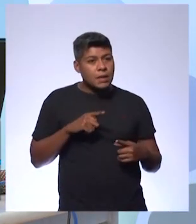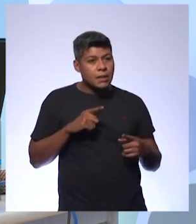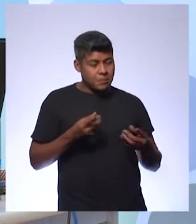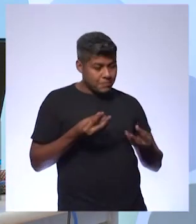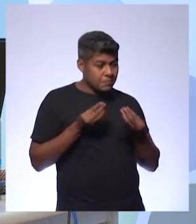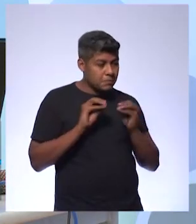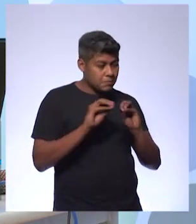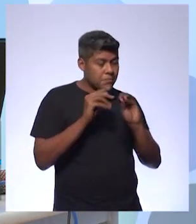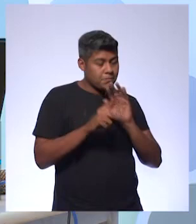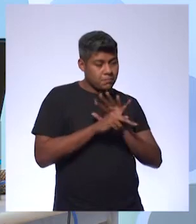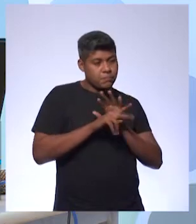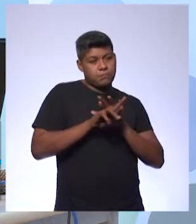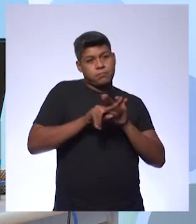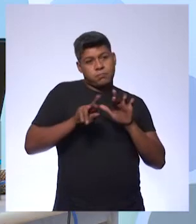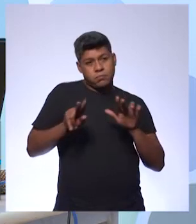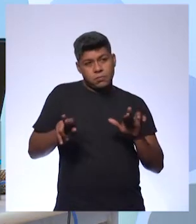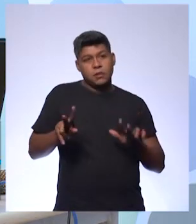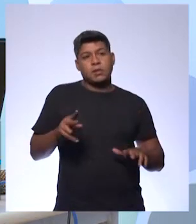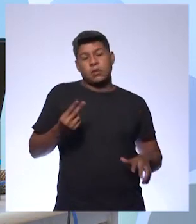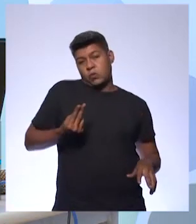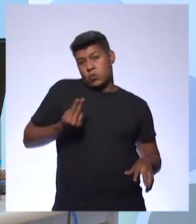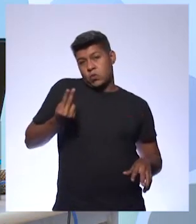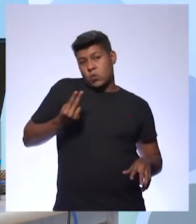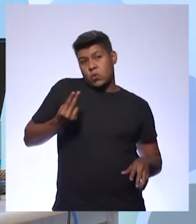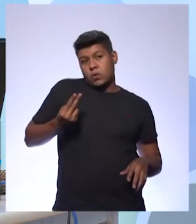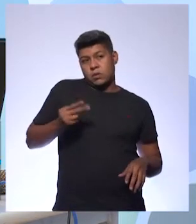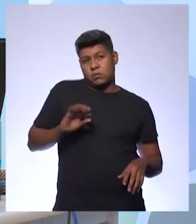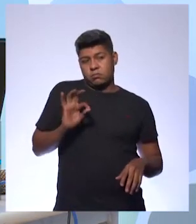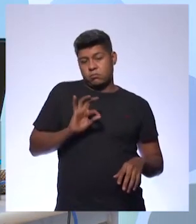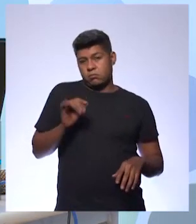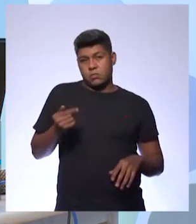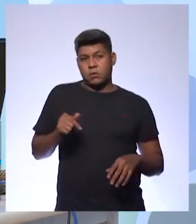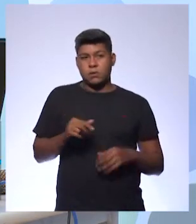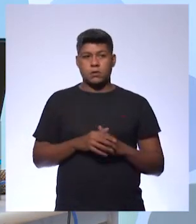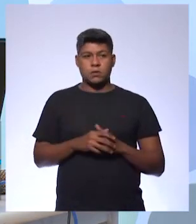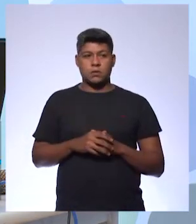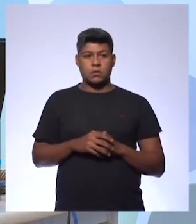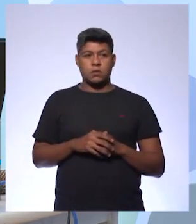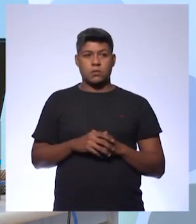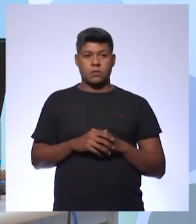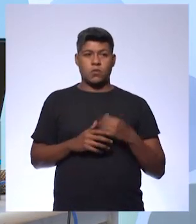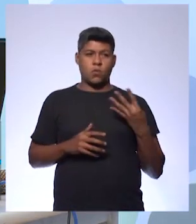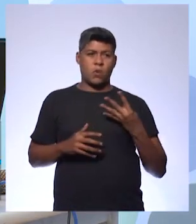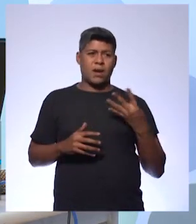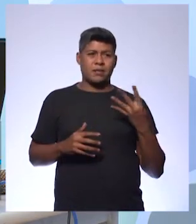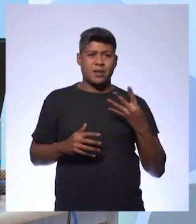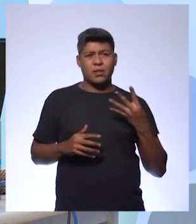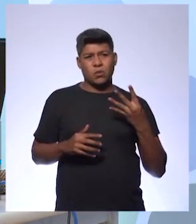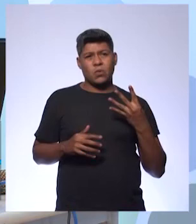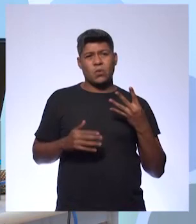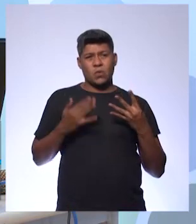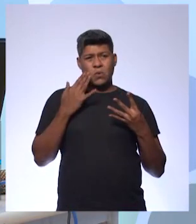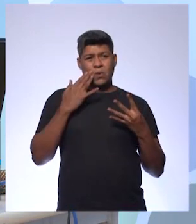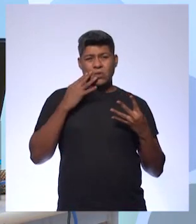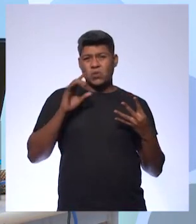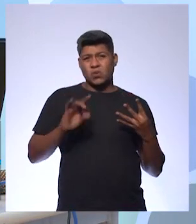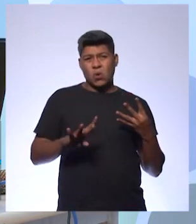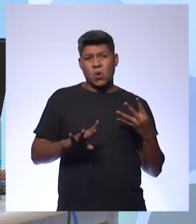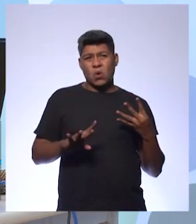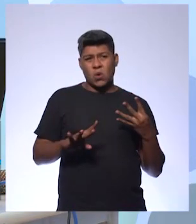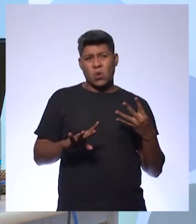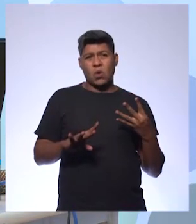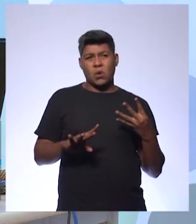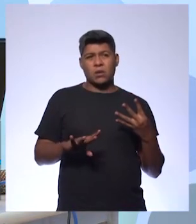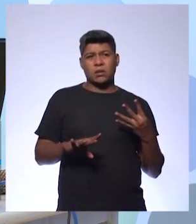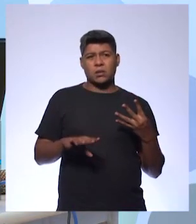com bastante versos. Não, parelha é com 2, tá bom? Não tem, não. Quarteto, mas eu só li quarteto? Será que